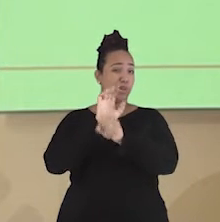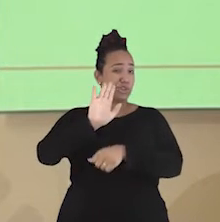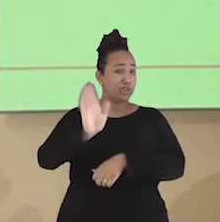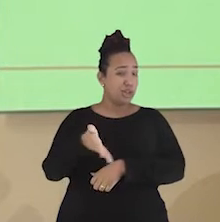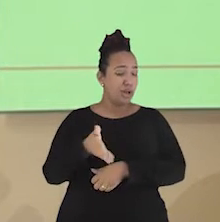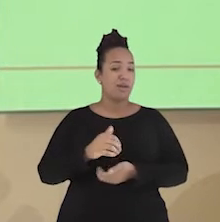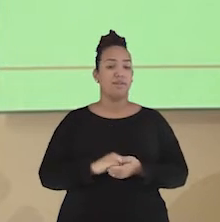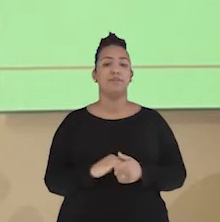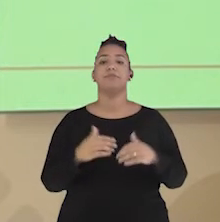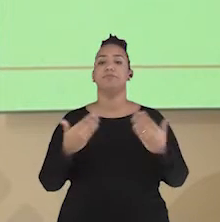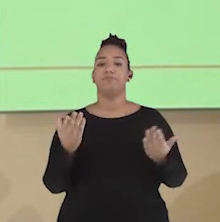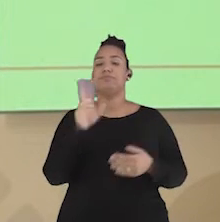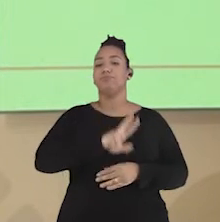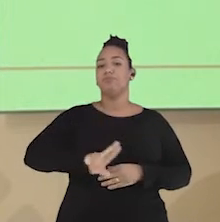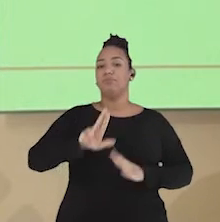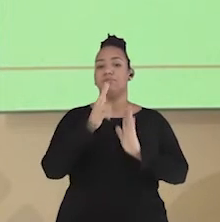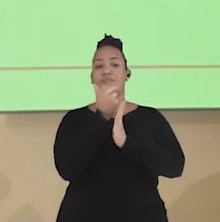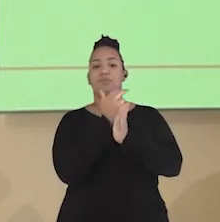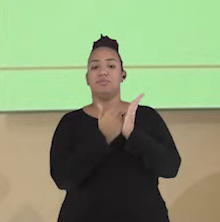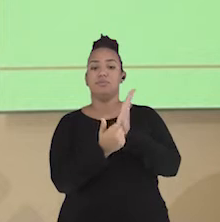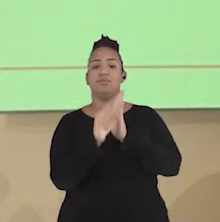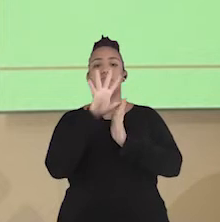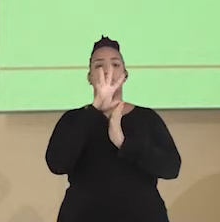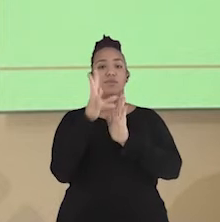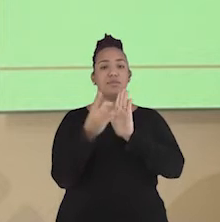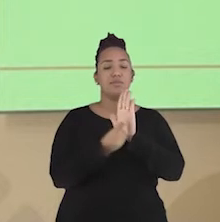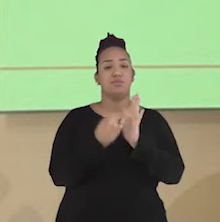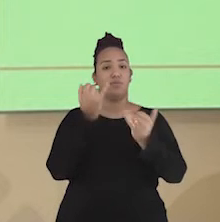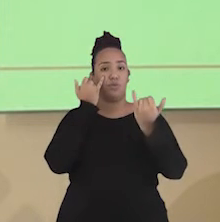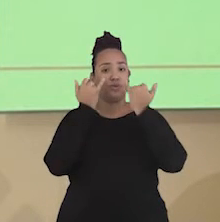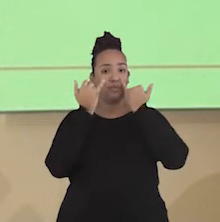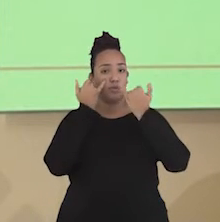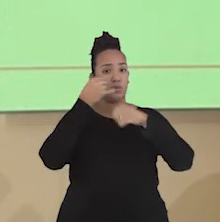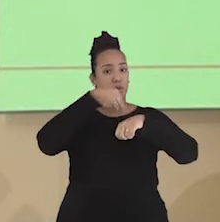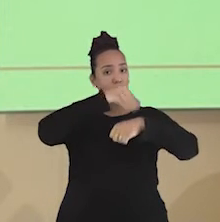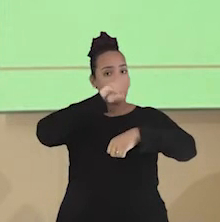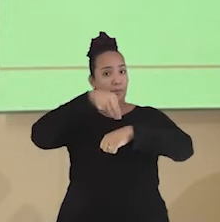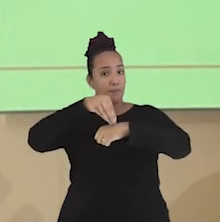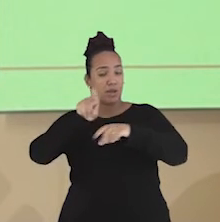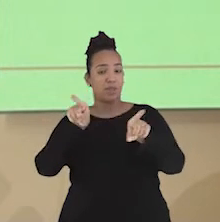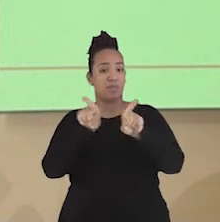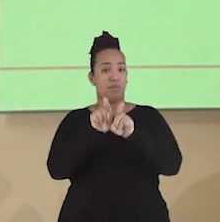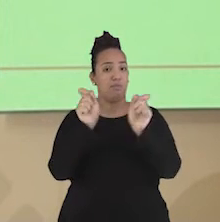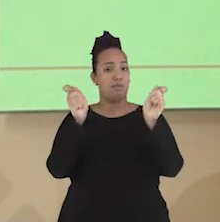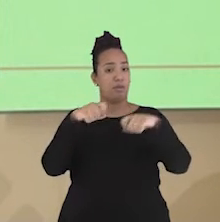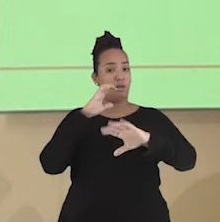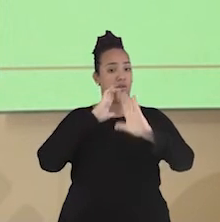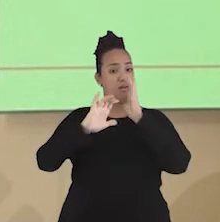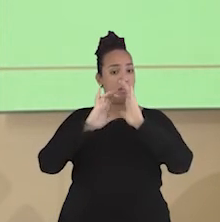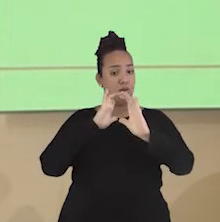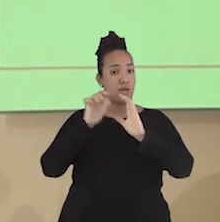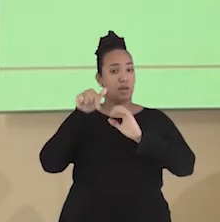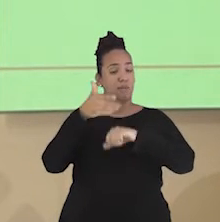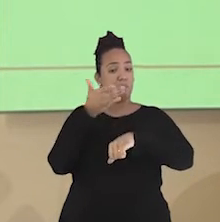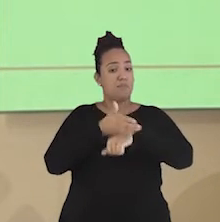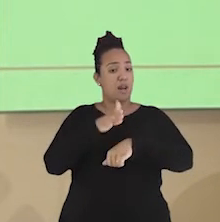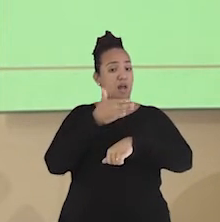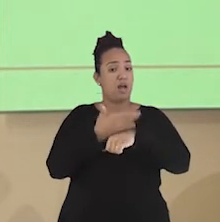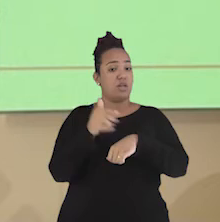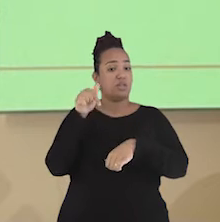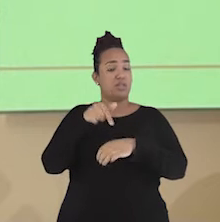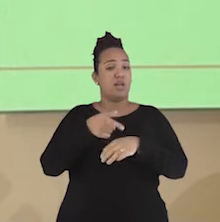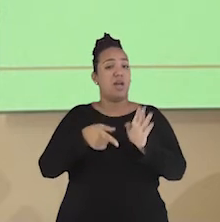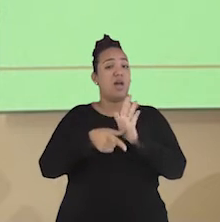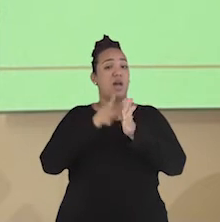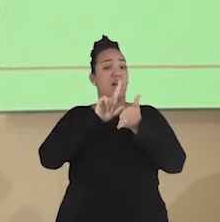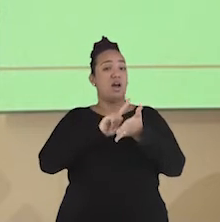Isso mesmo, usar desenhos e símbolos como forma de transmitir informações e de se comunicar é uma prática que existe antes mesmo